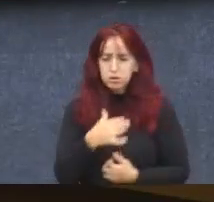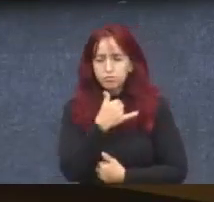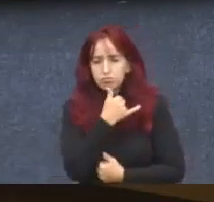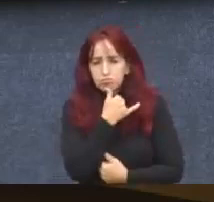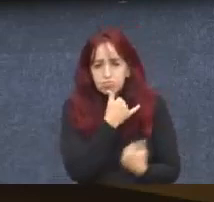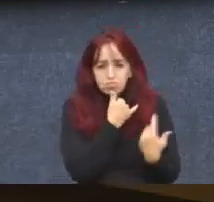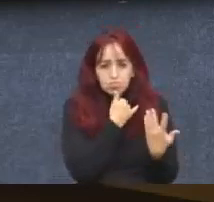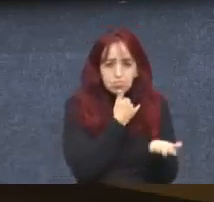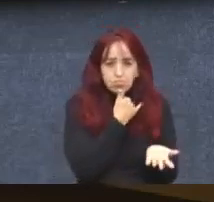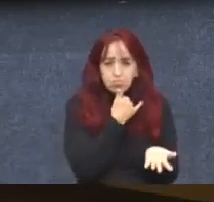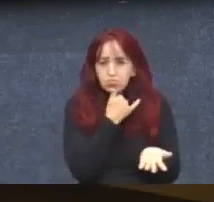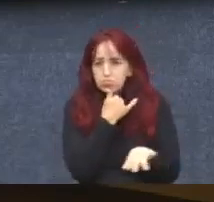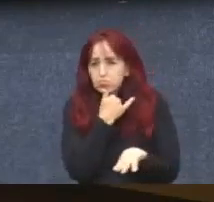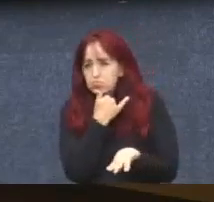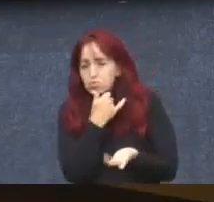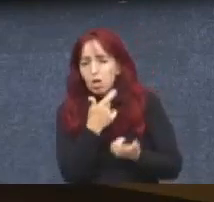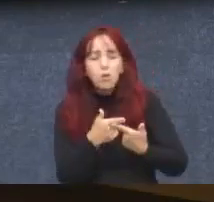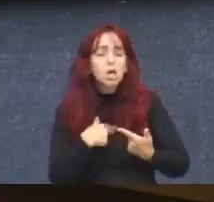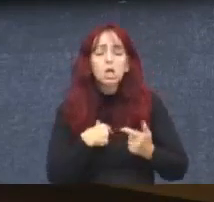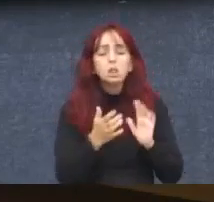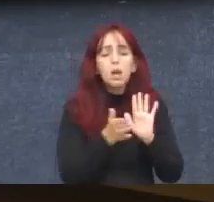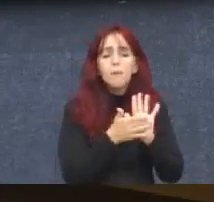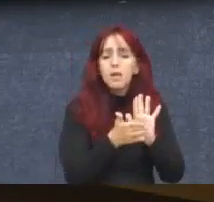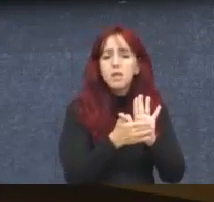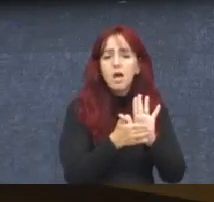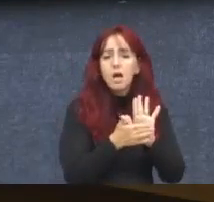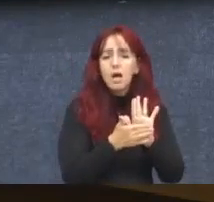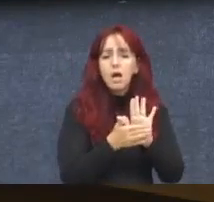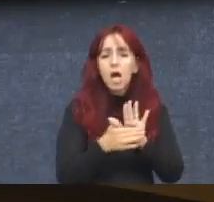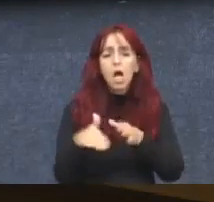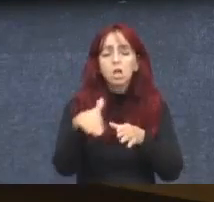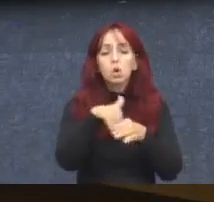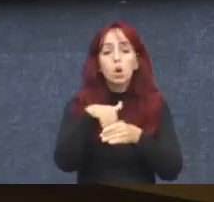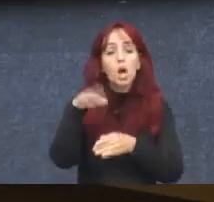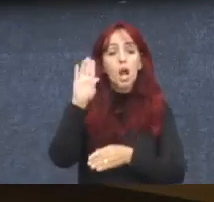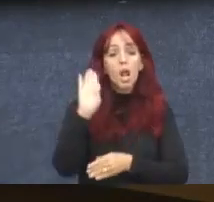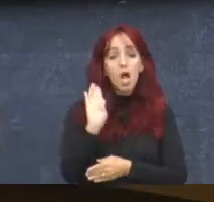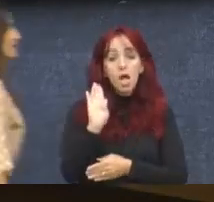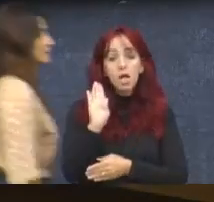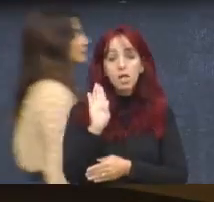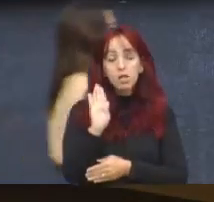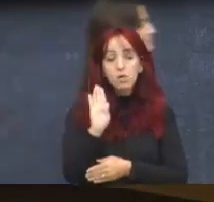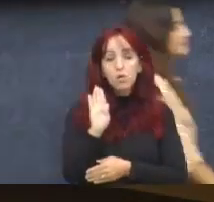tristeza porque está sem o mandato eleito por candidatura laranja?